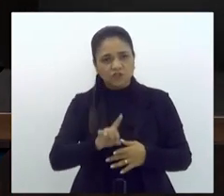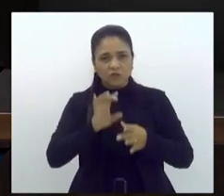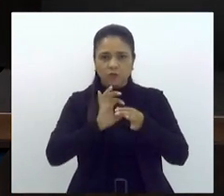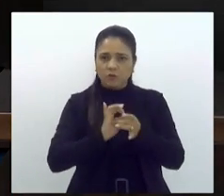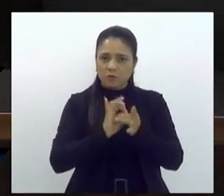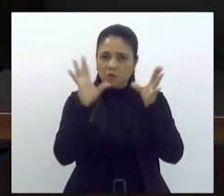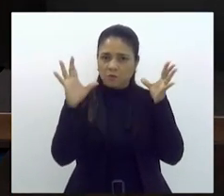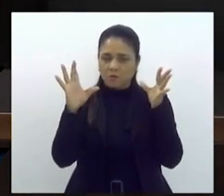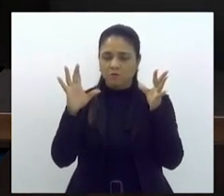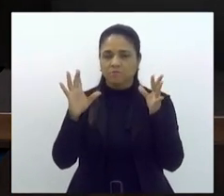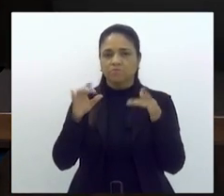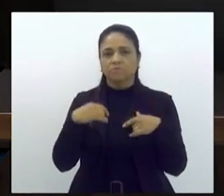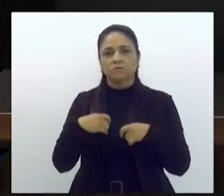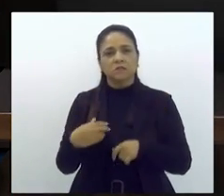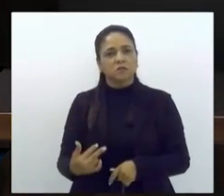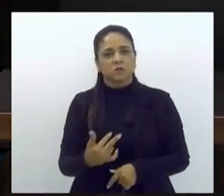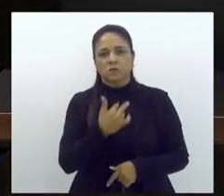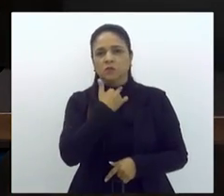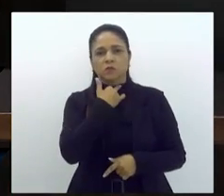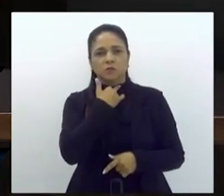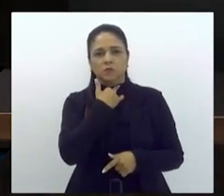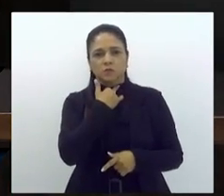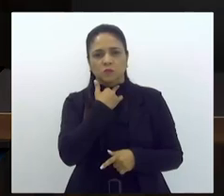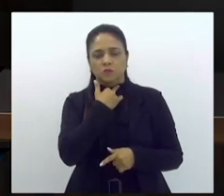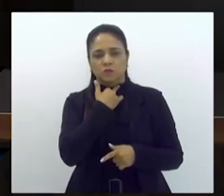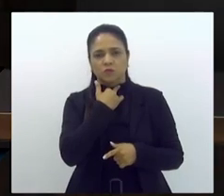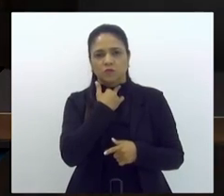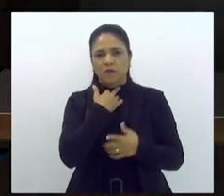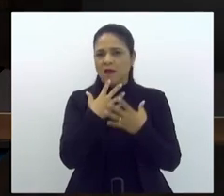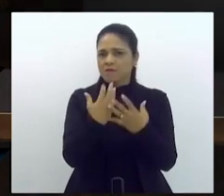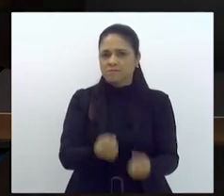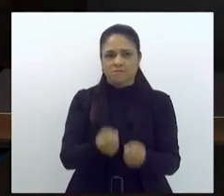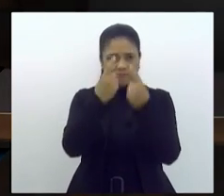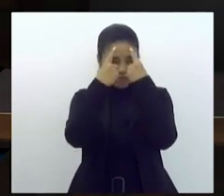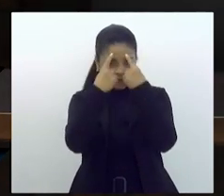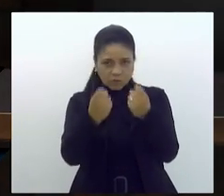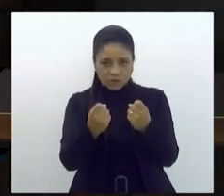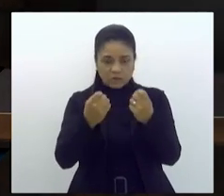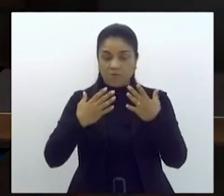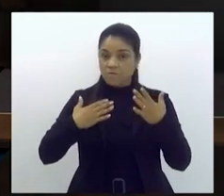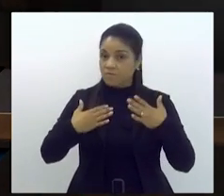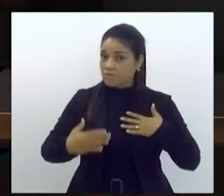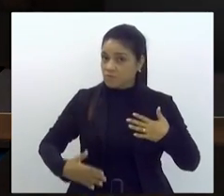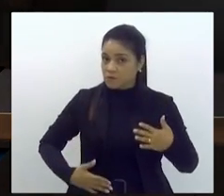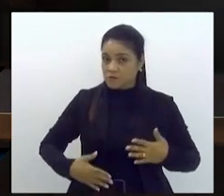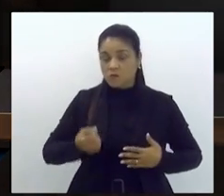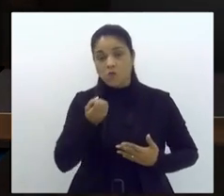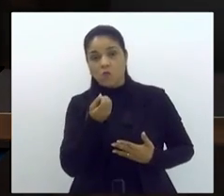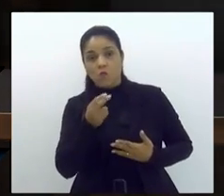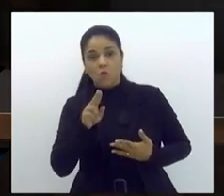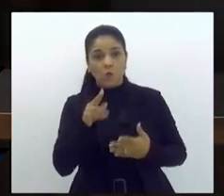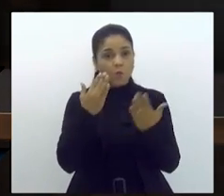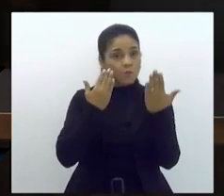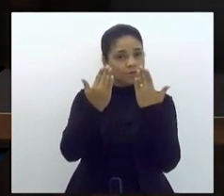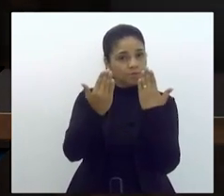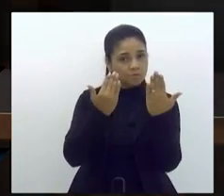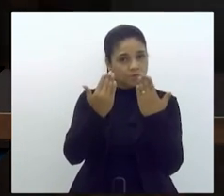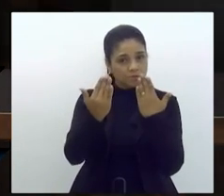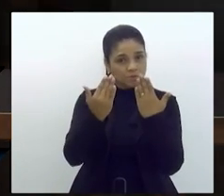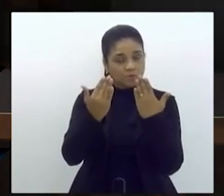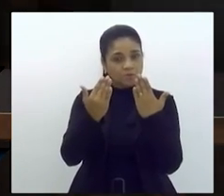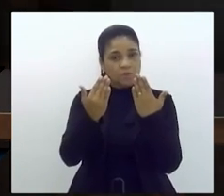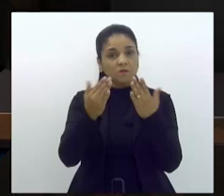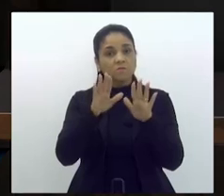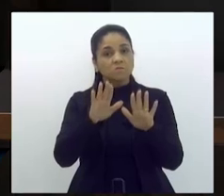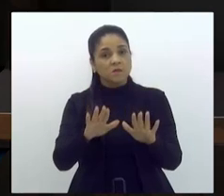Contudo não podemos transigir com a violência seja física ou psicológica mesmo que